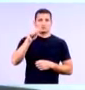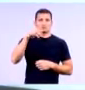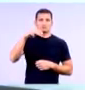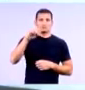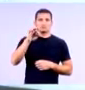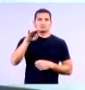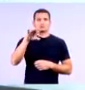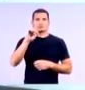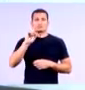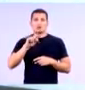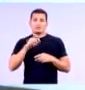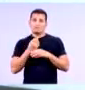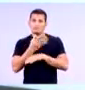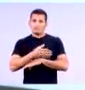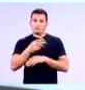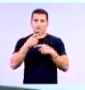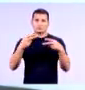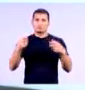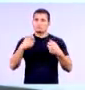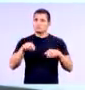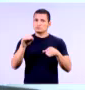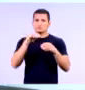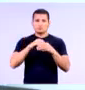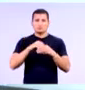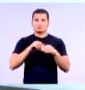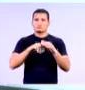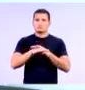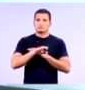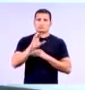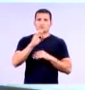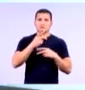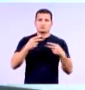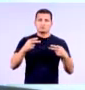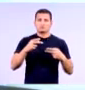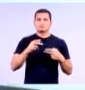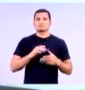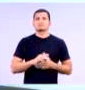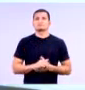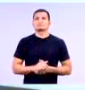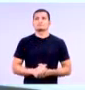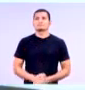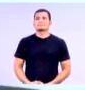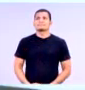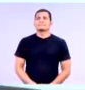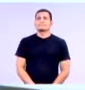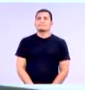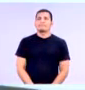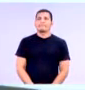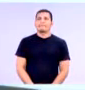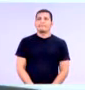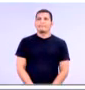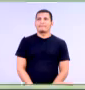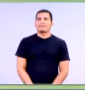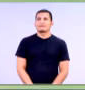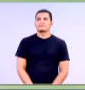objeto, que não precisam ser armazenadas dentro do objeto, na verdade, que não fazem parte do objeto. Ok? Perfeito.